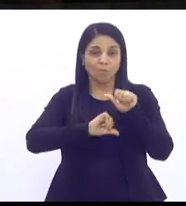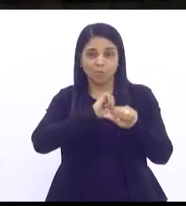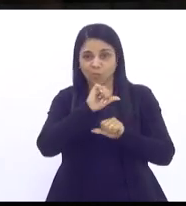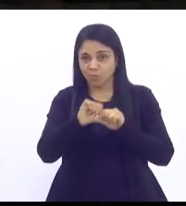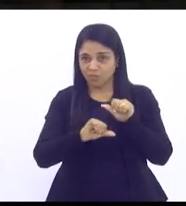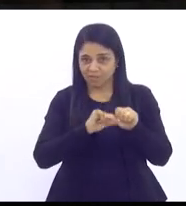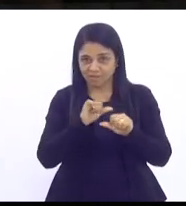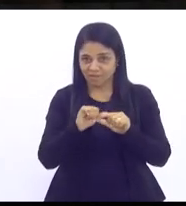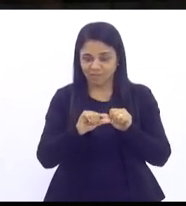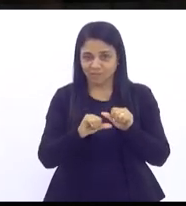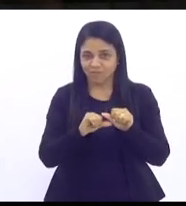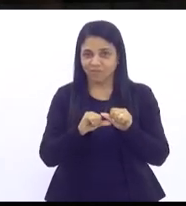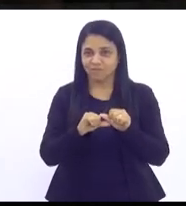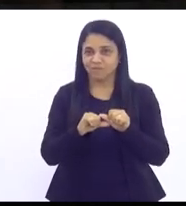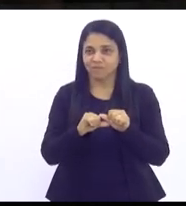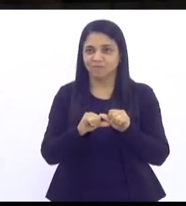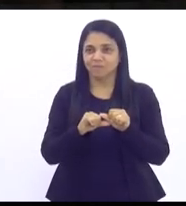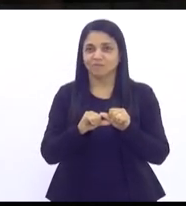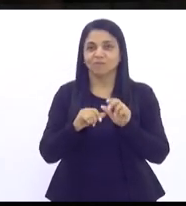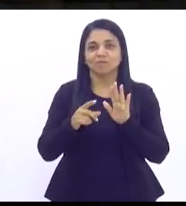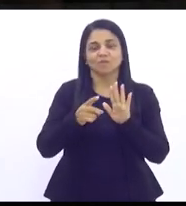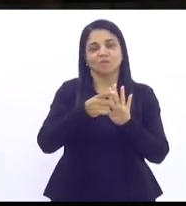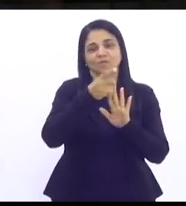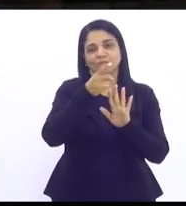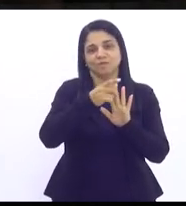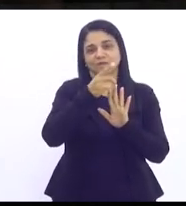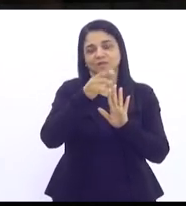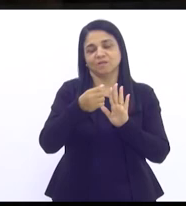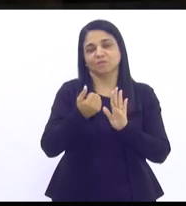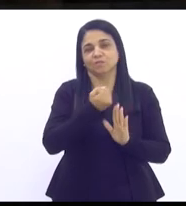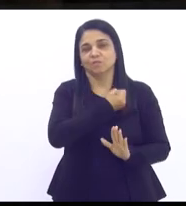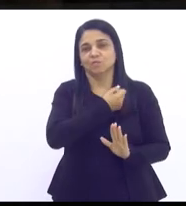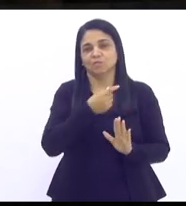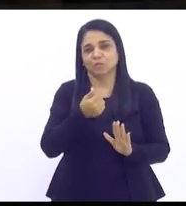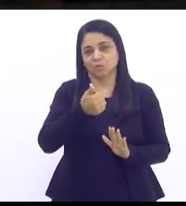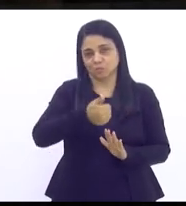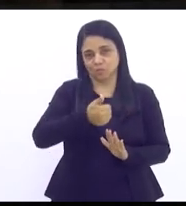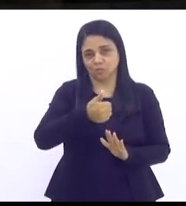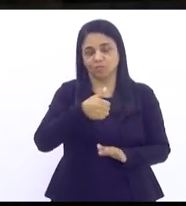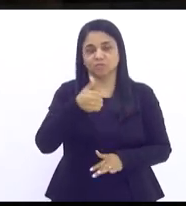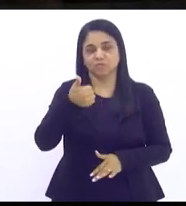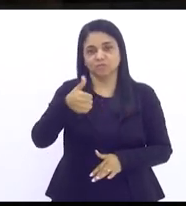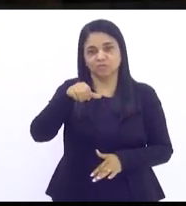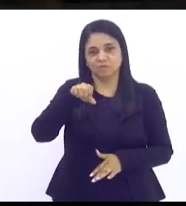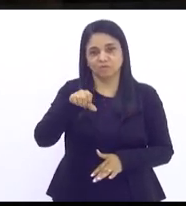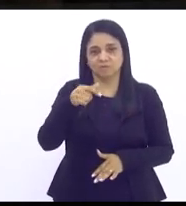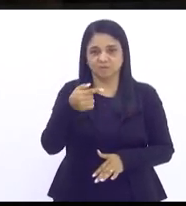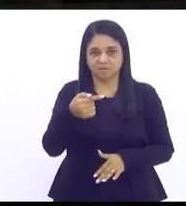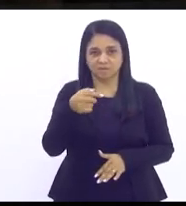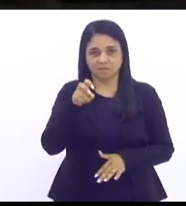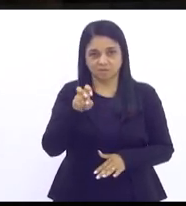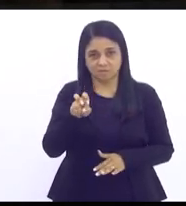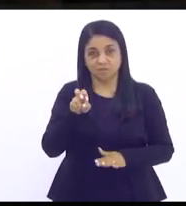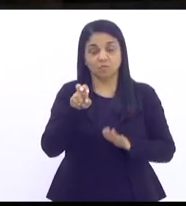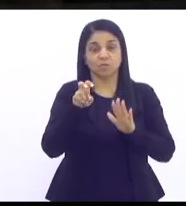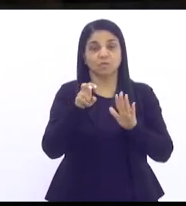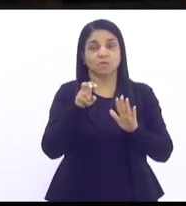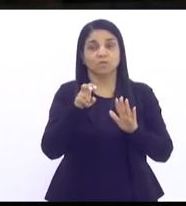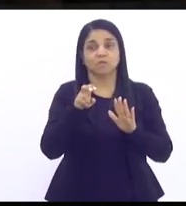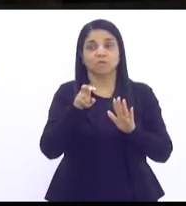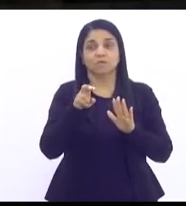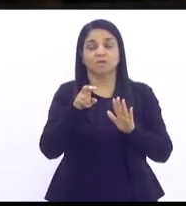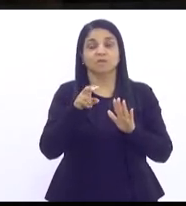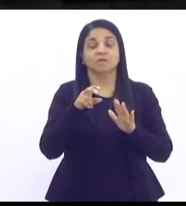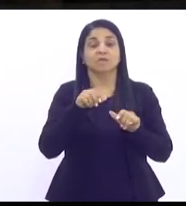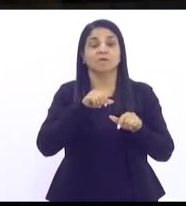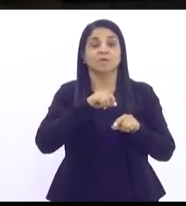alterando o decreto número 1 de 75 e o que o regulamento, o número 1 não, alterando